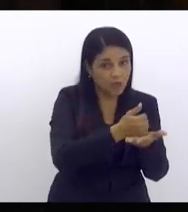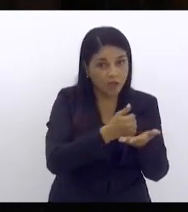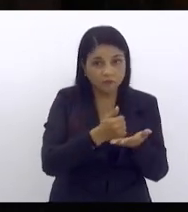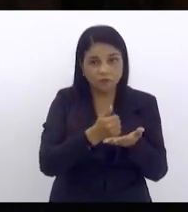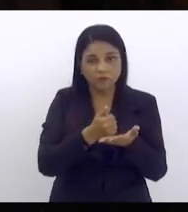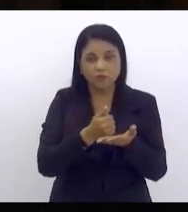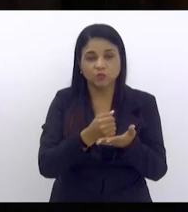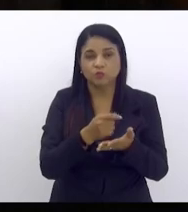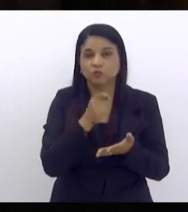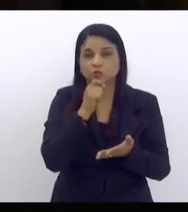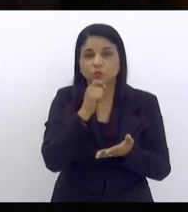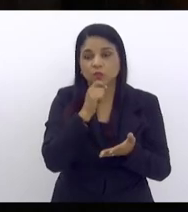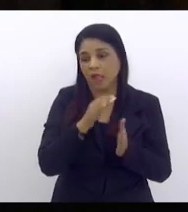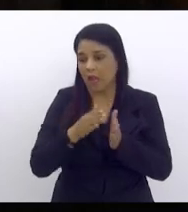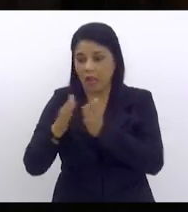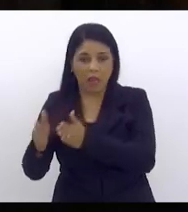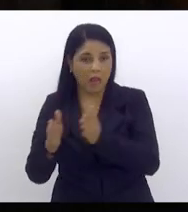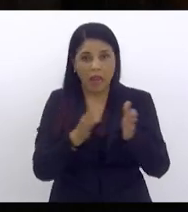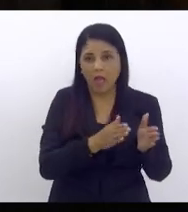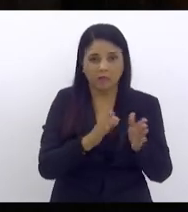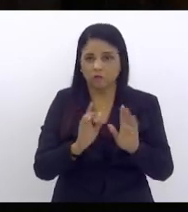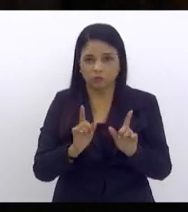têm lado, os dados não têm,